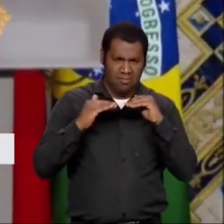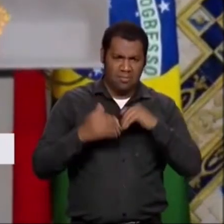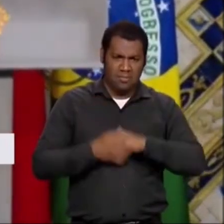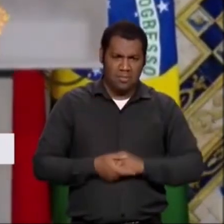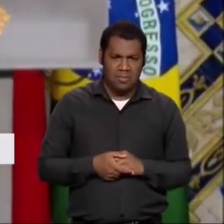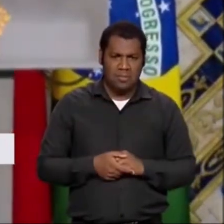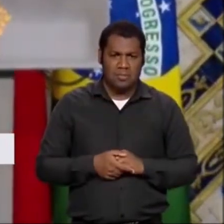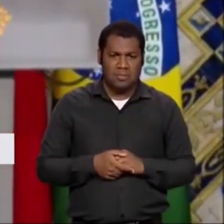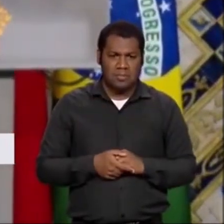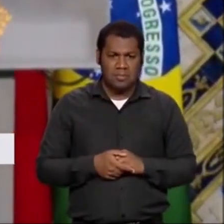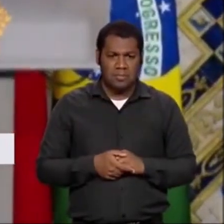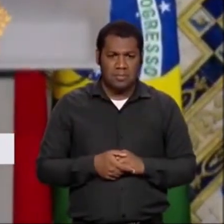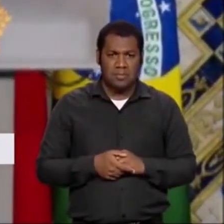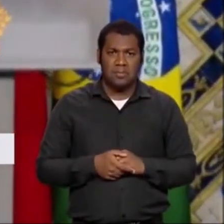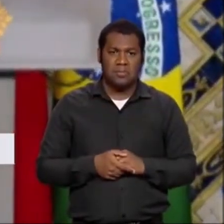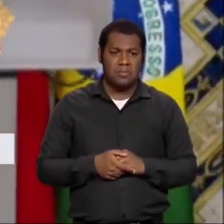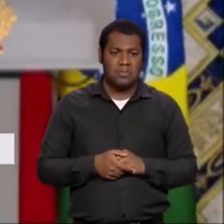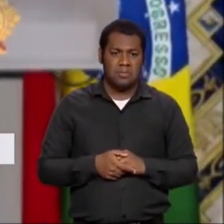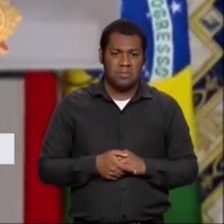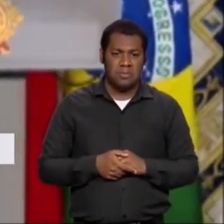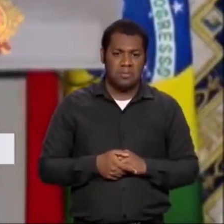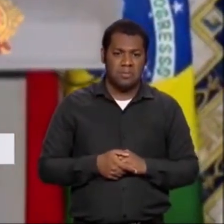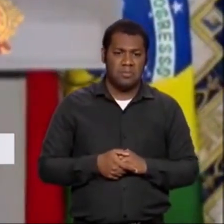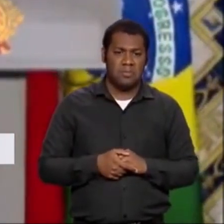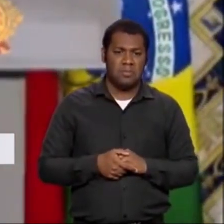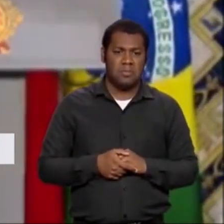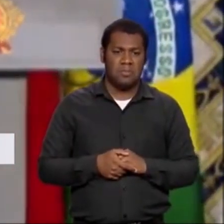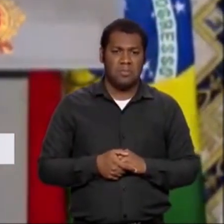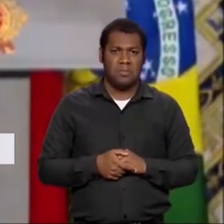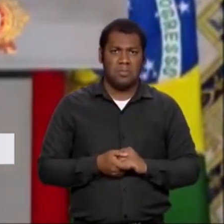Eu sinceramente não consigo entender.